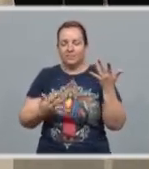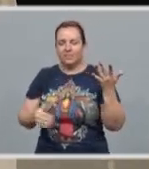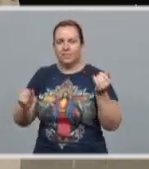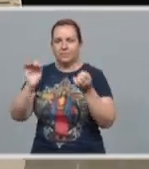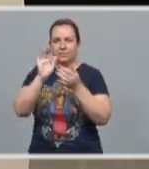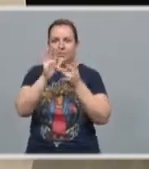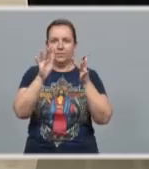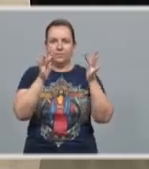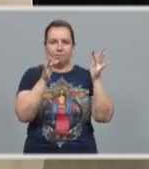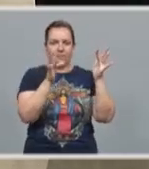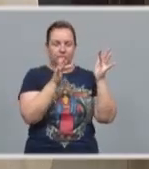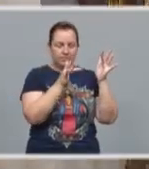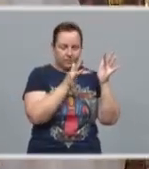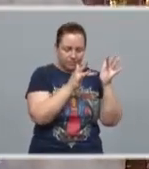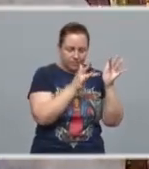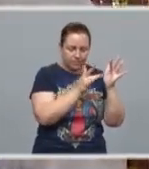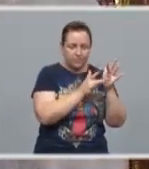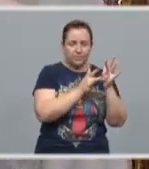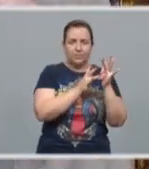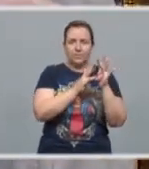sangue de